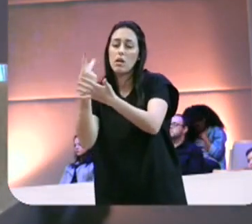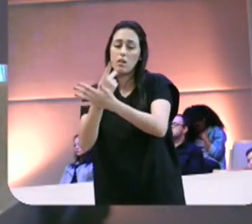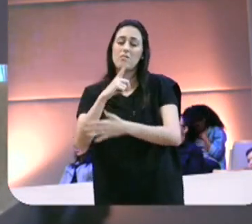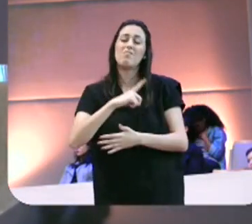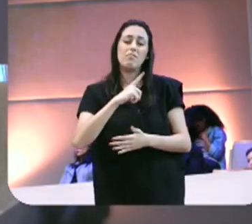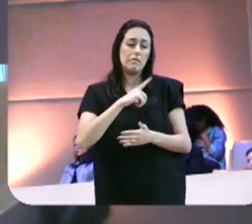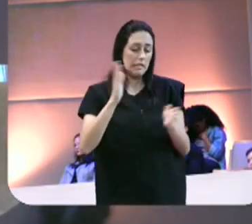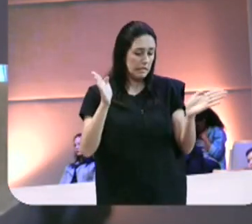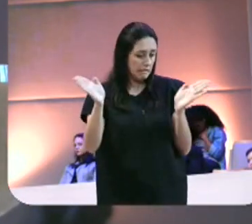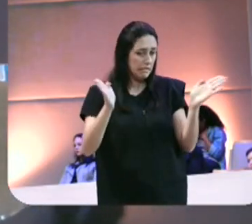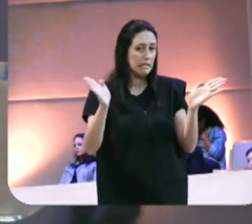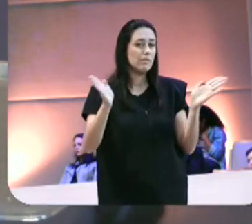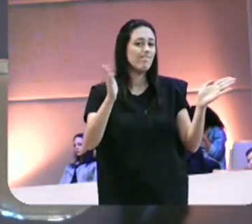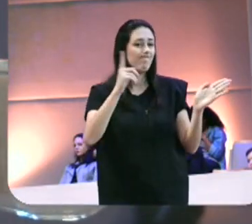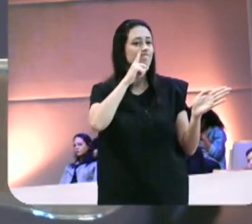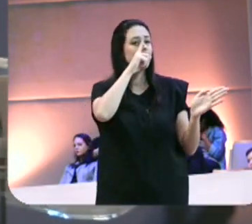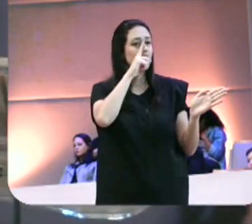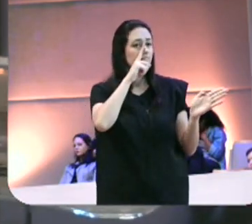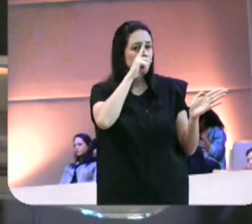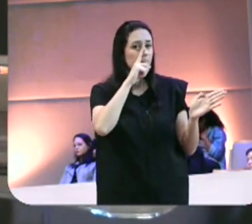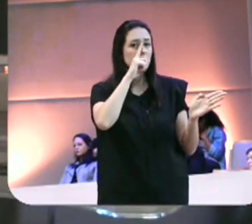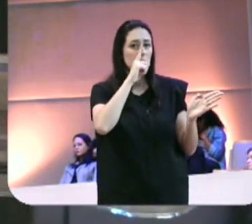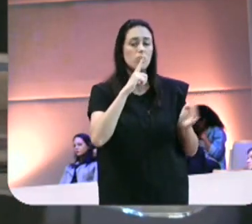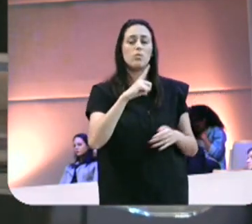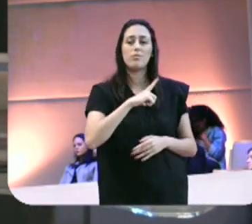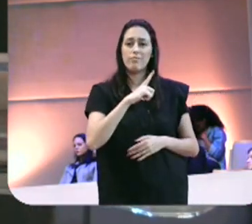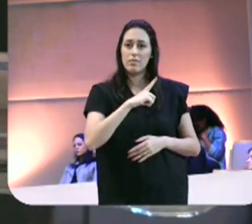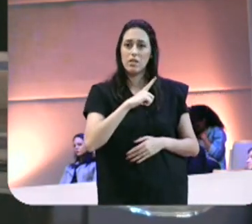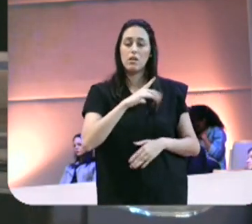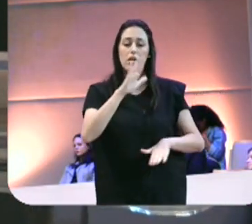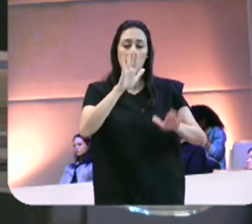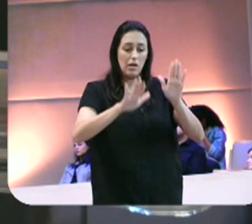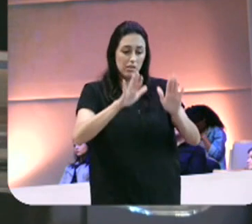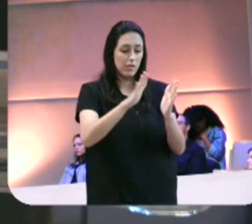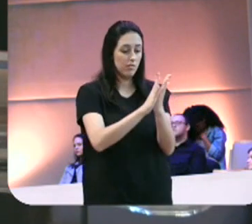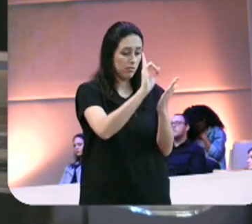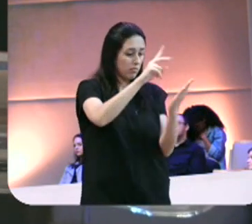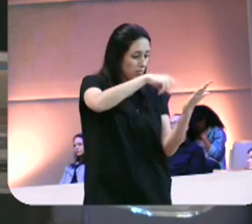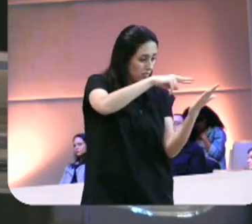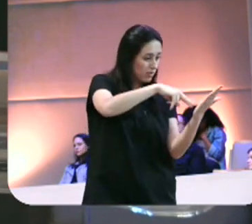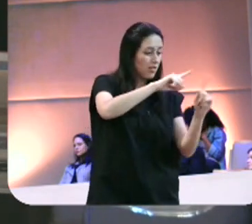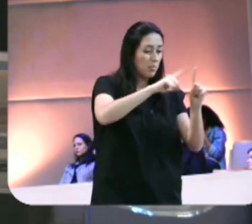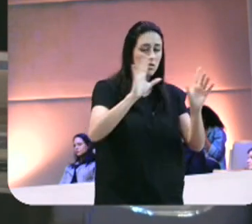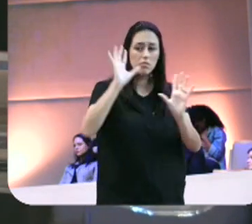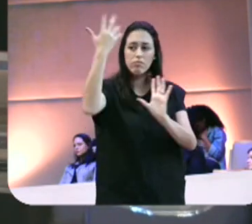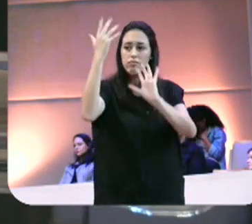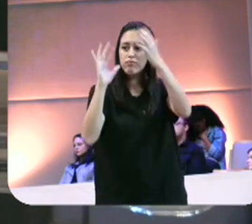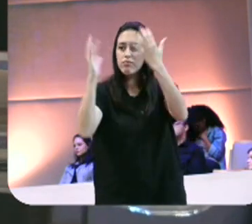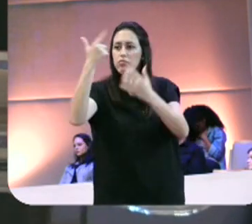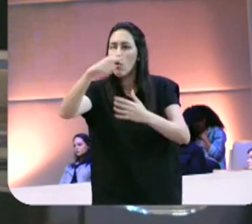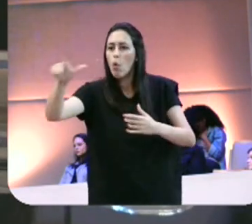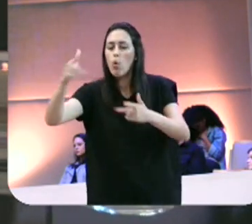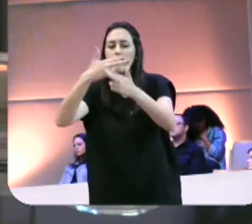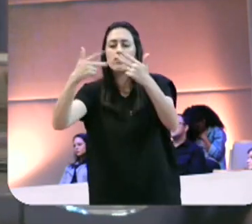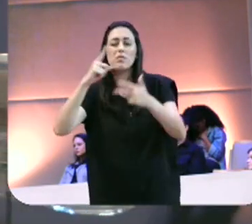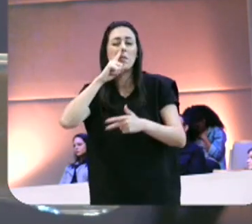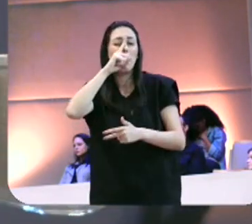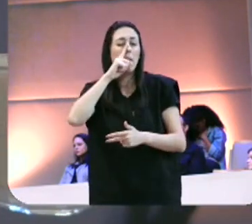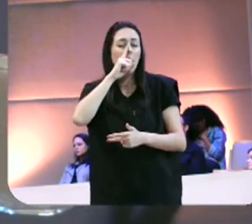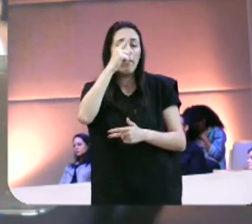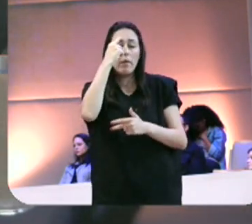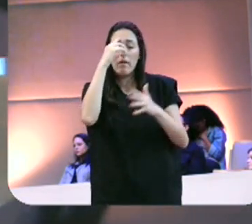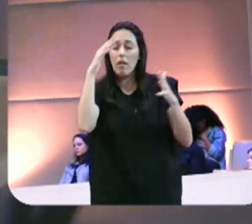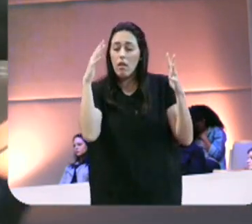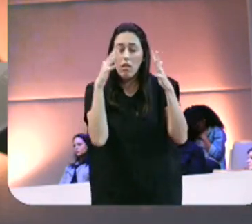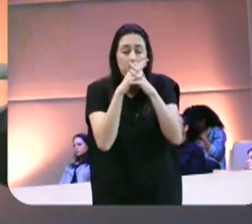O Evangelho de Deus, sempre que pregado, ele nos confronta, ele tira a gente da nossa zona de conforto, ele nos mobiliza a